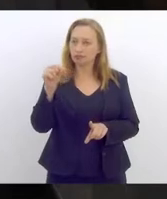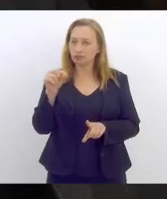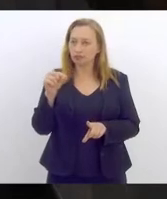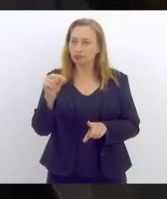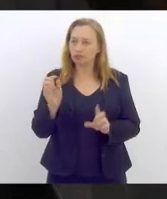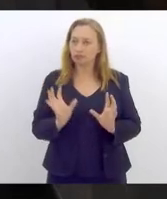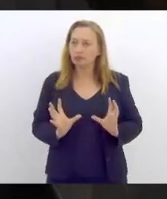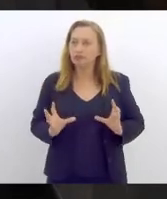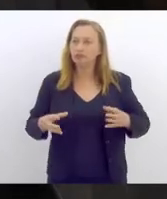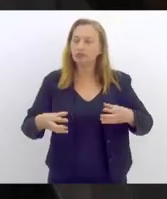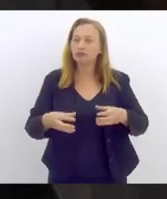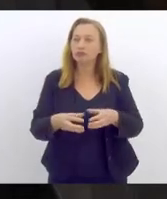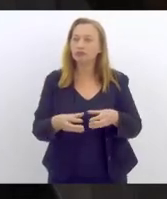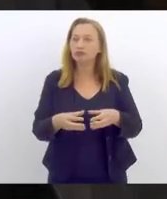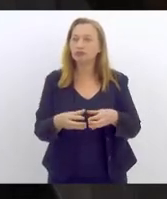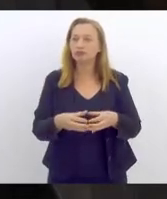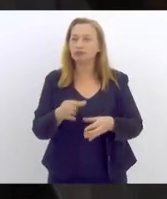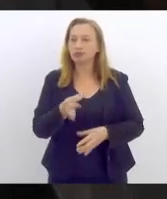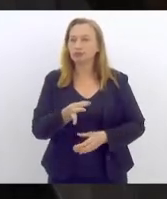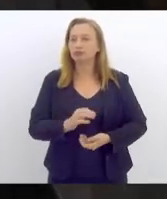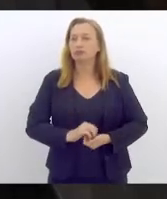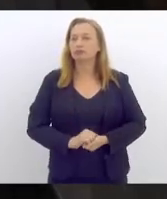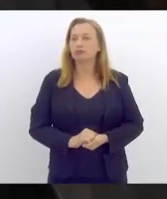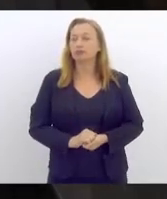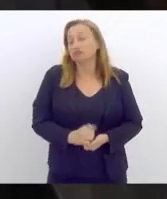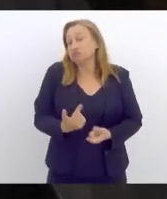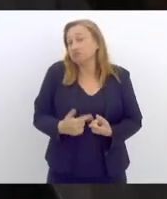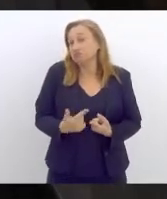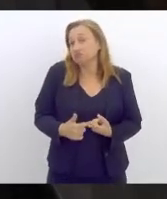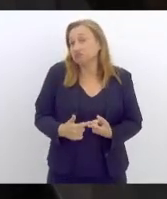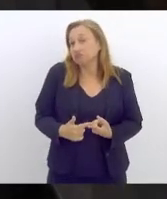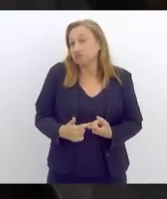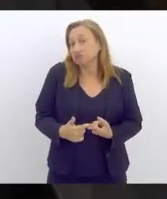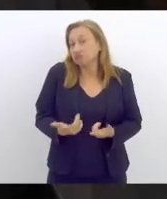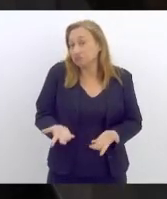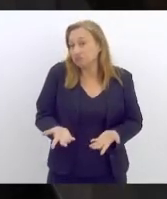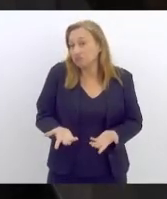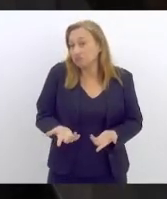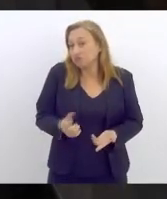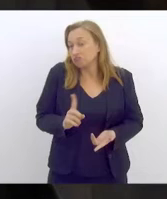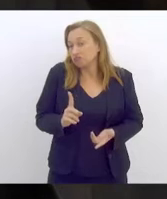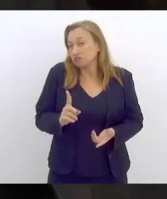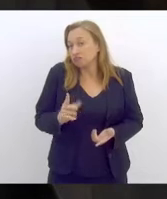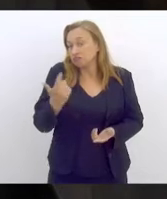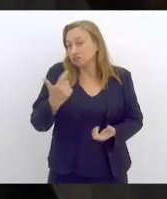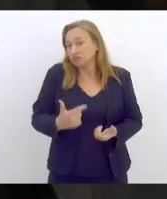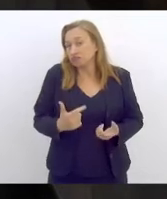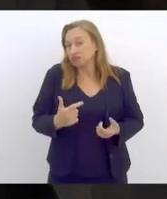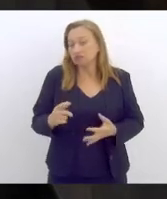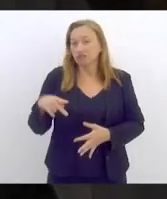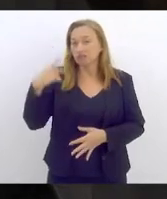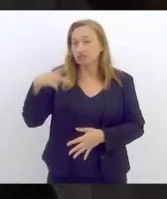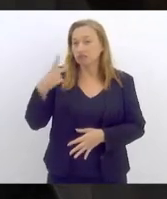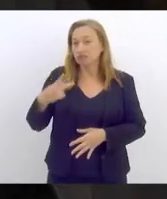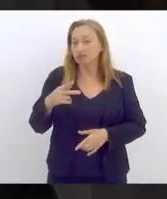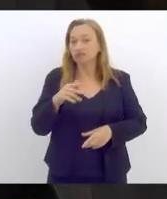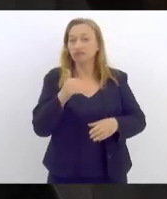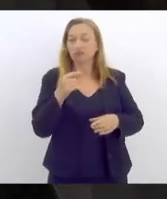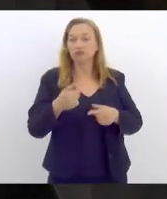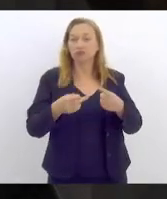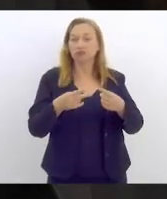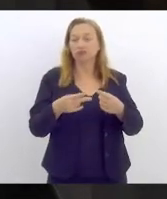coletivamente porque senão não seremos um partido político